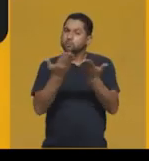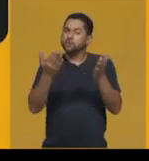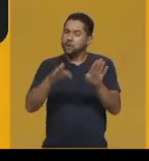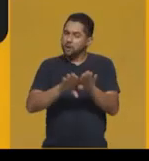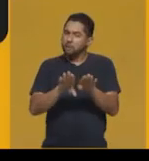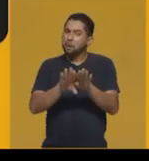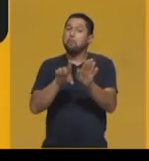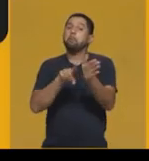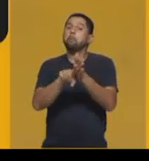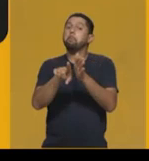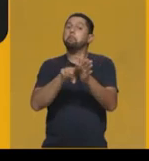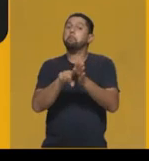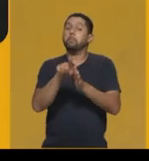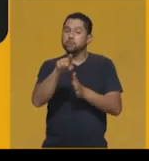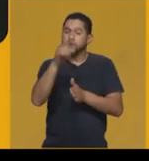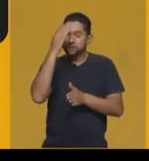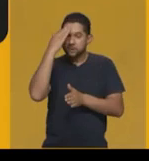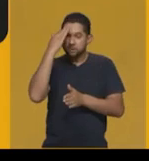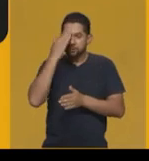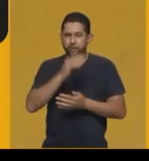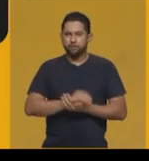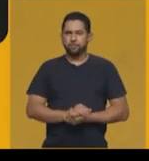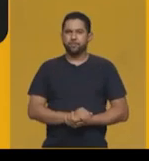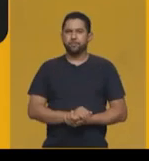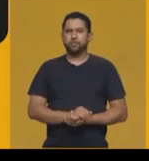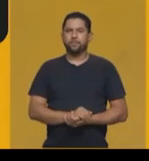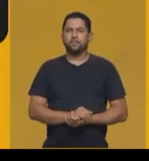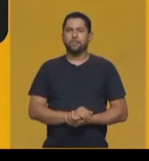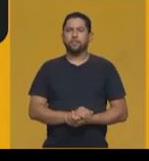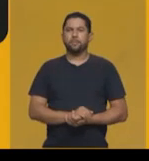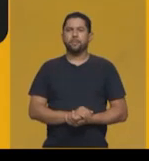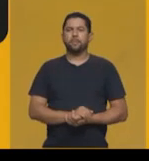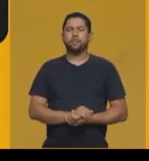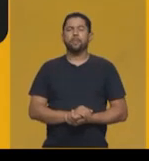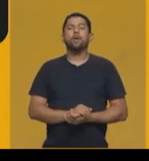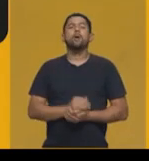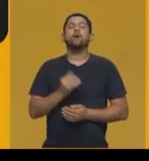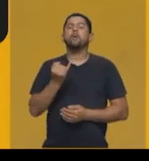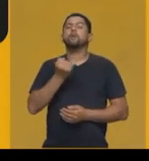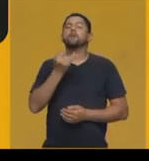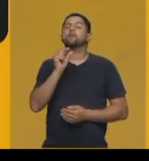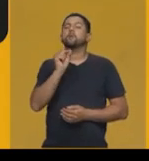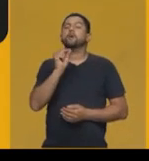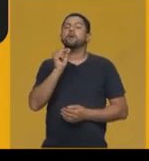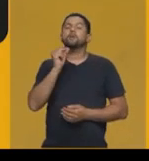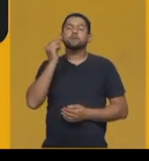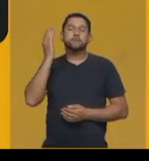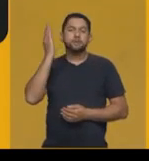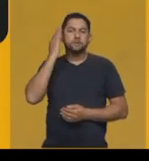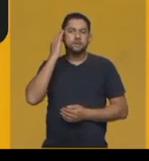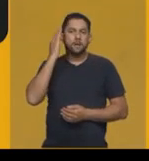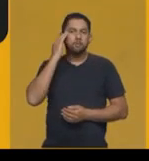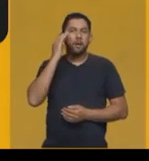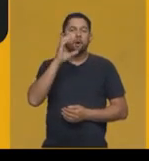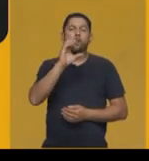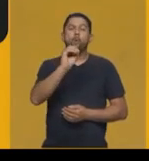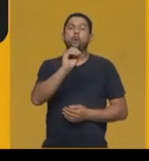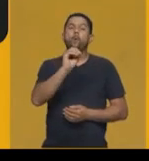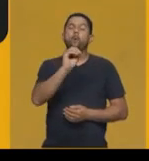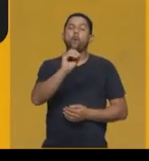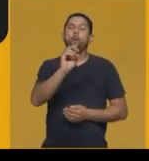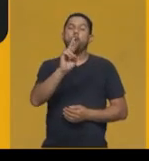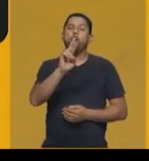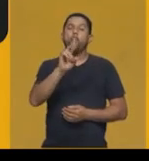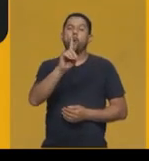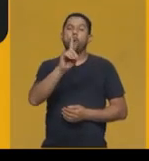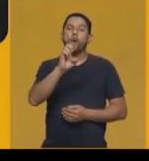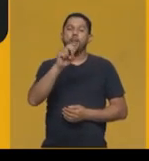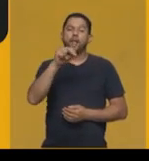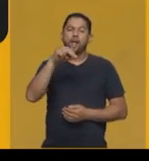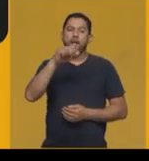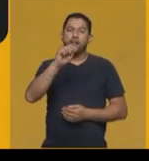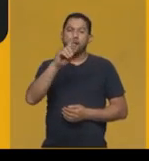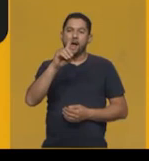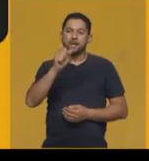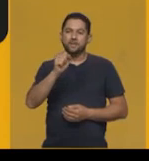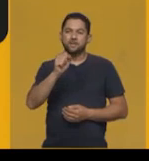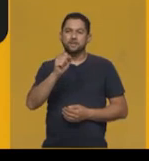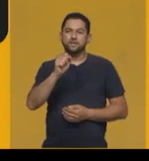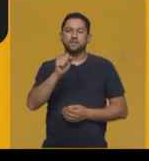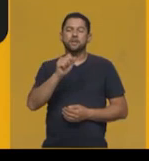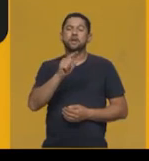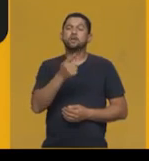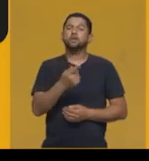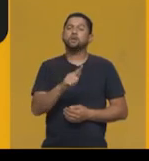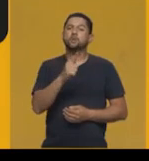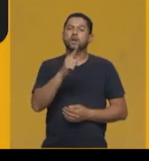delas, importantíssimas aí, é as coordenadas geográficas, Muitos alunos, aquela dificuldade para poder trabalhar